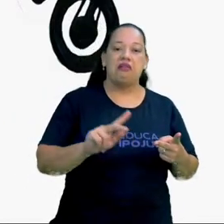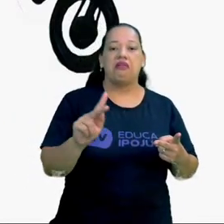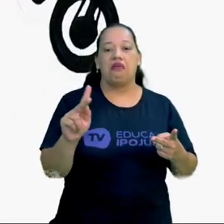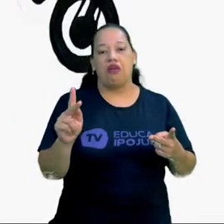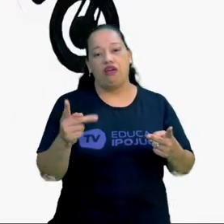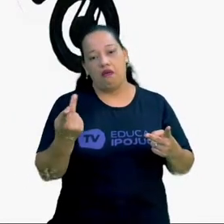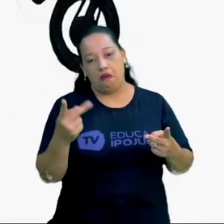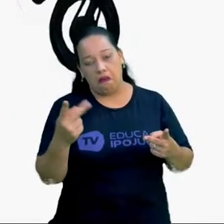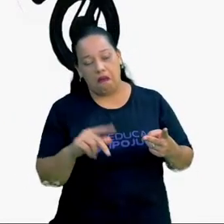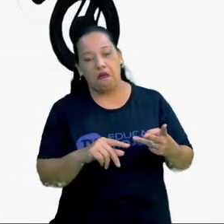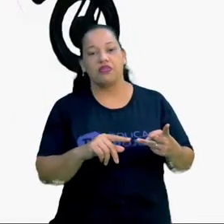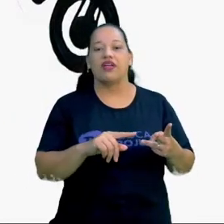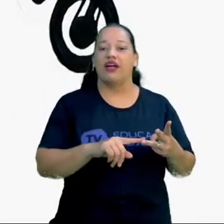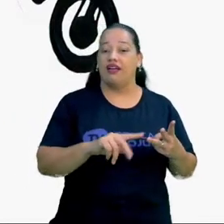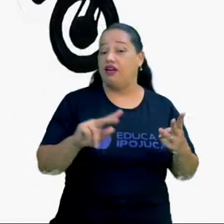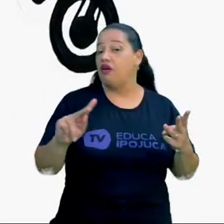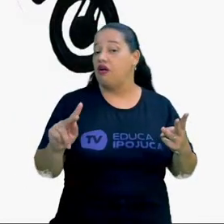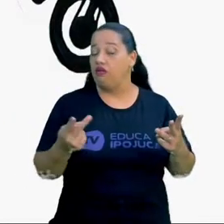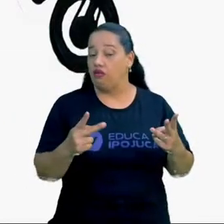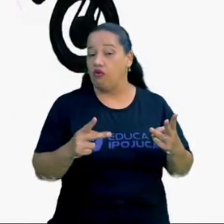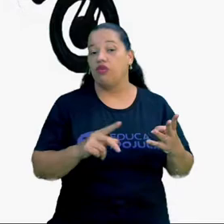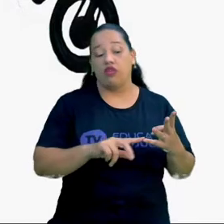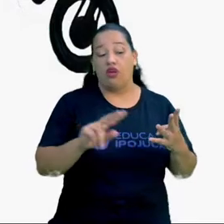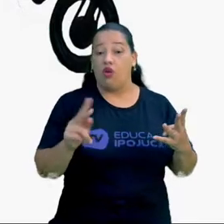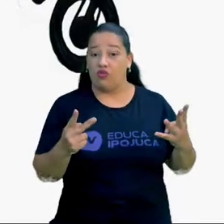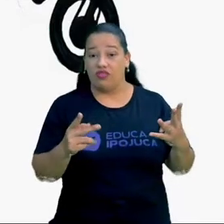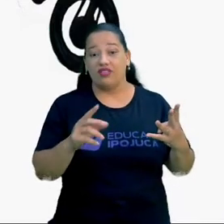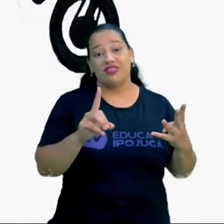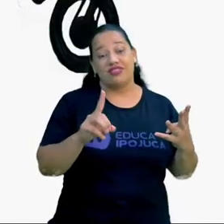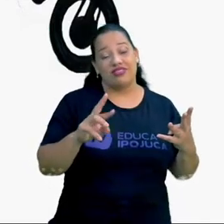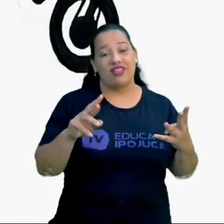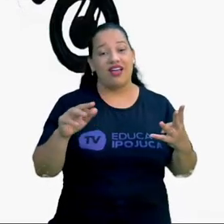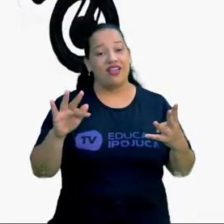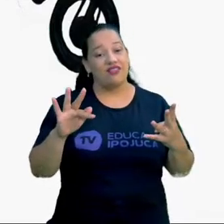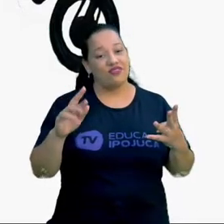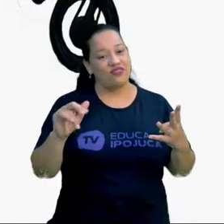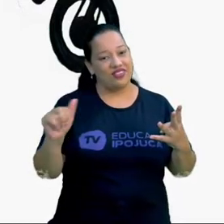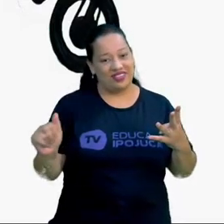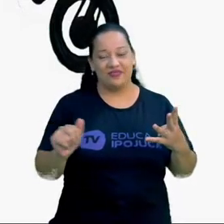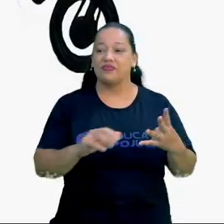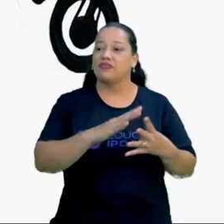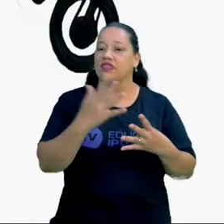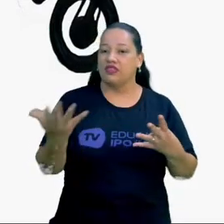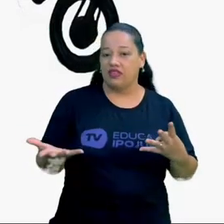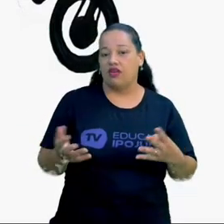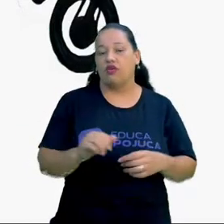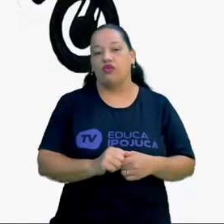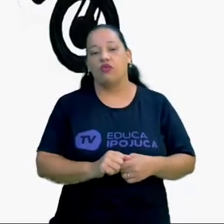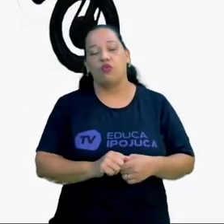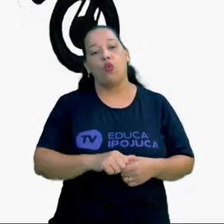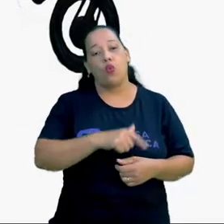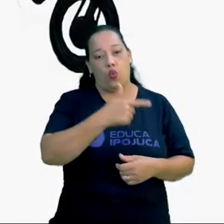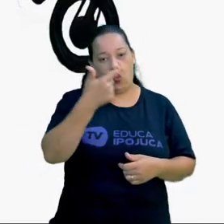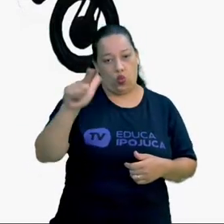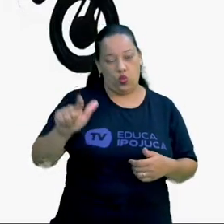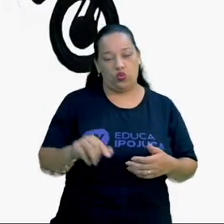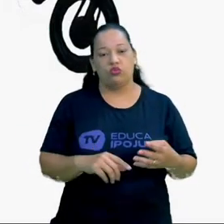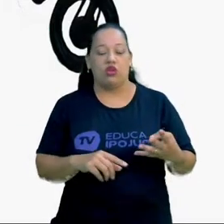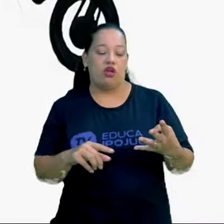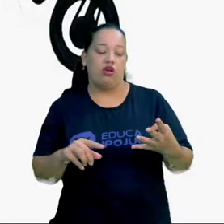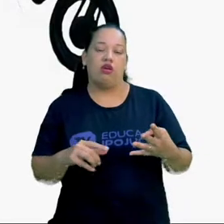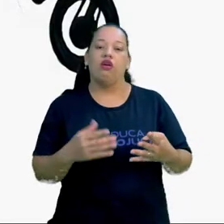David, Honda novamente. E Edu, Dafra. Continuando a pesquisa, Flávio preferiu